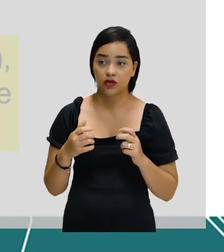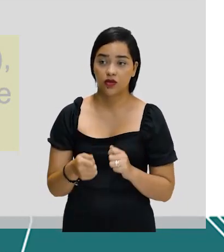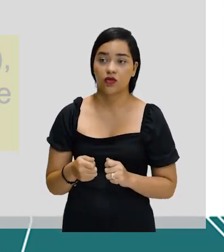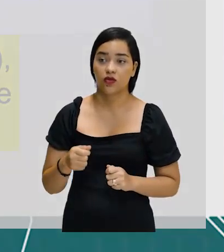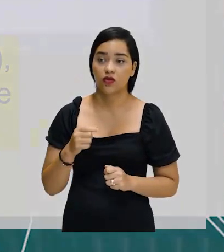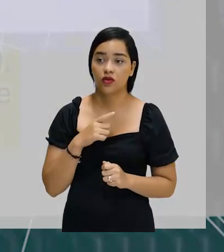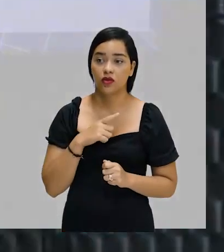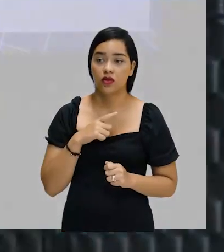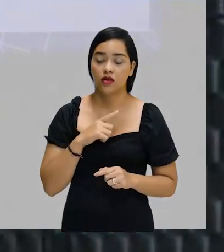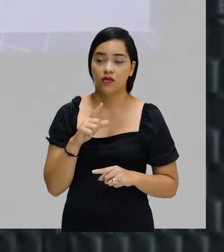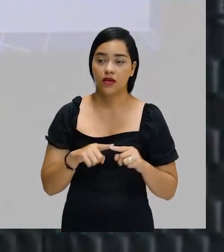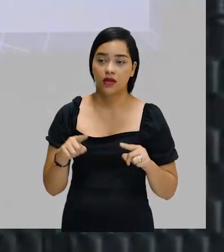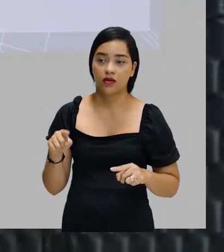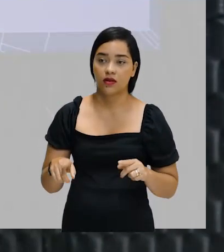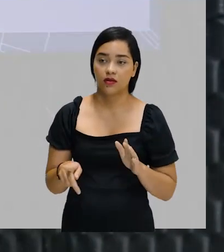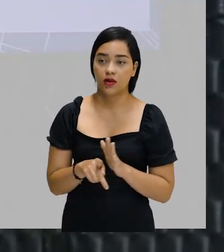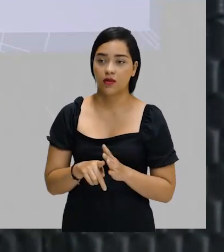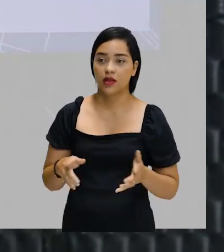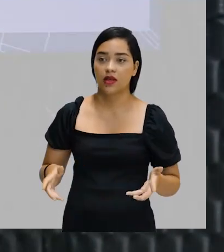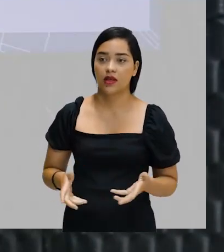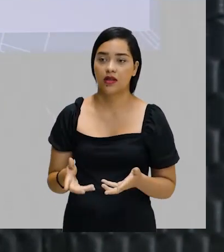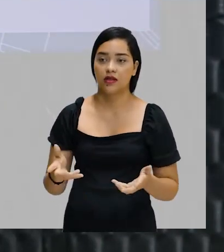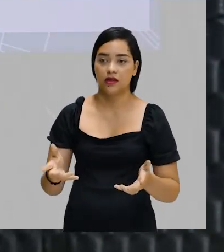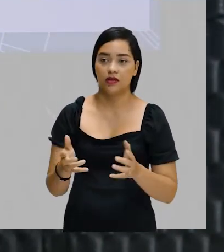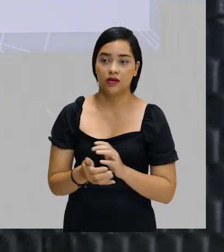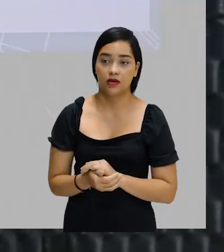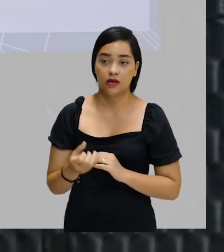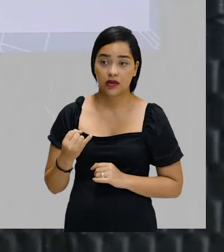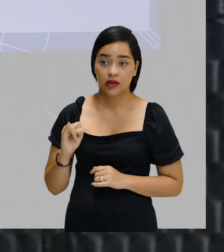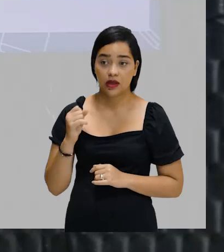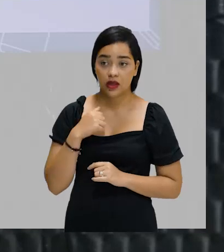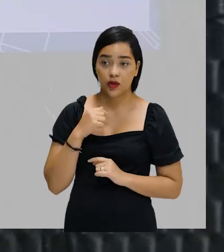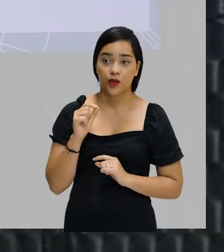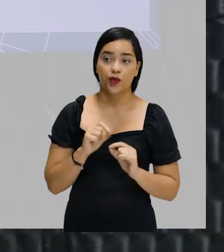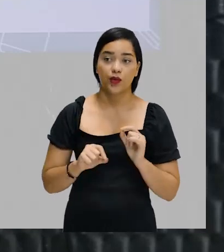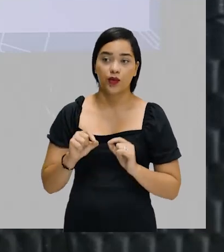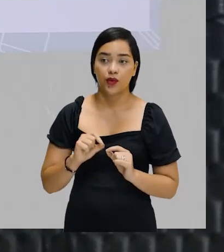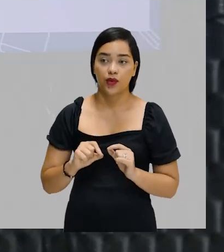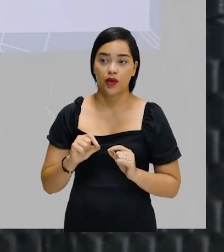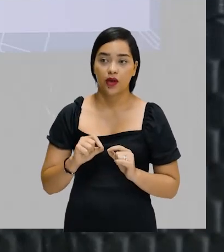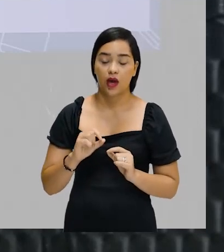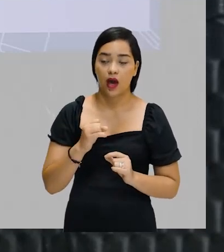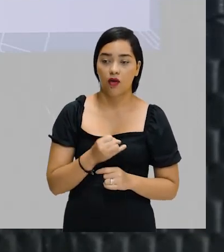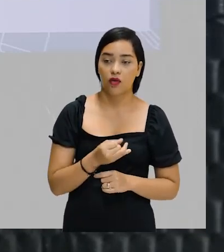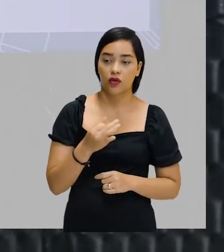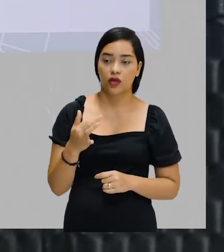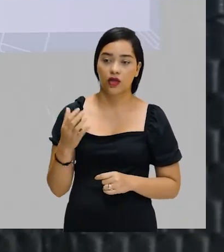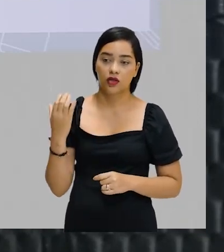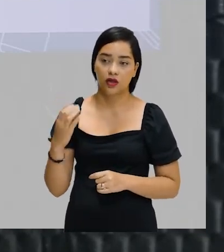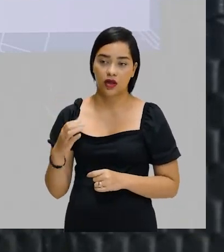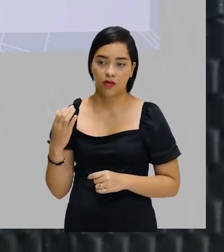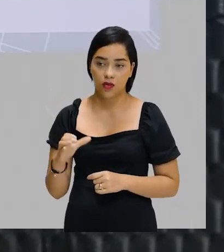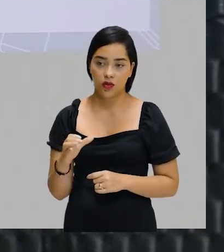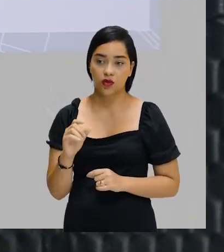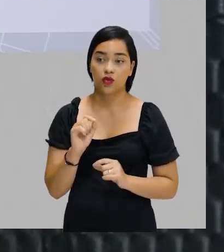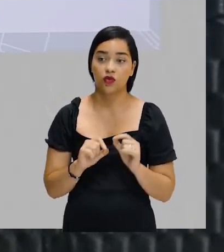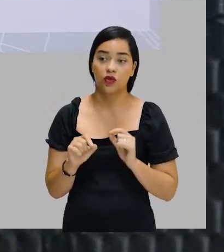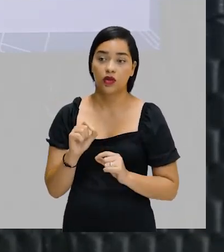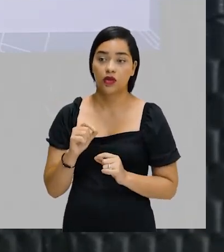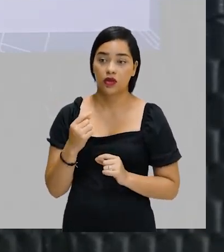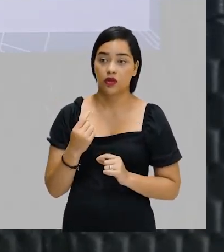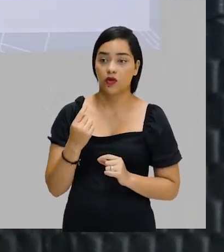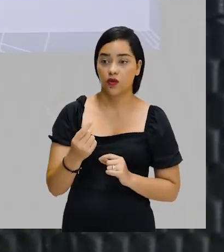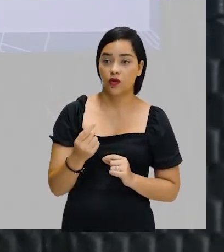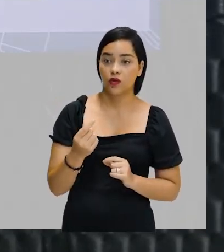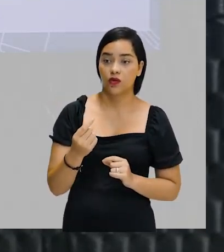outros participantes da reação. Então, se eu dobrar a quantidade de carbonos, então, em vez de ser um átomo de